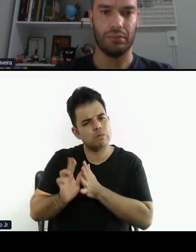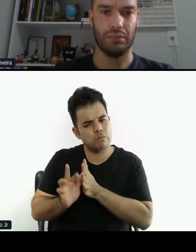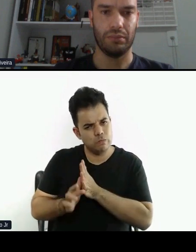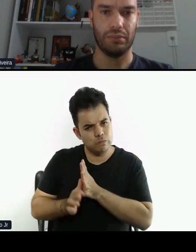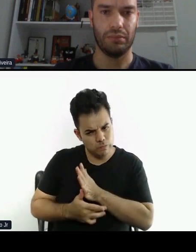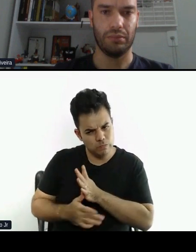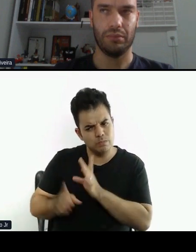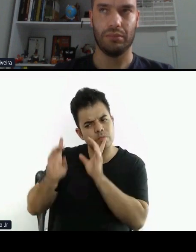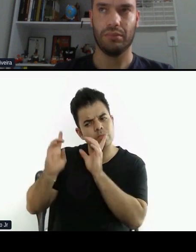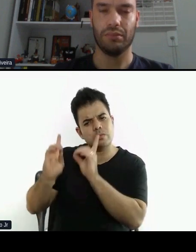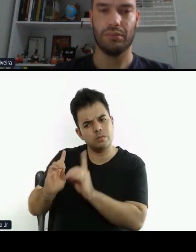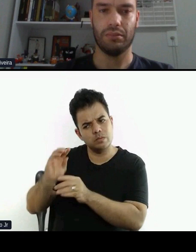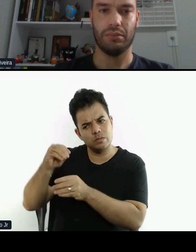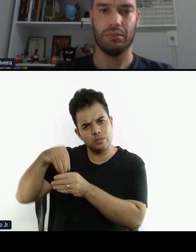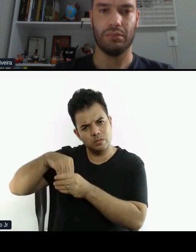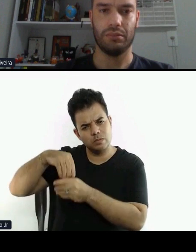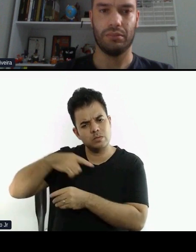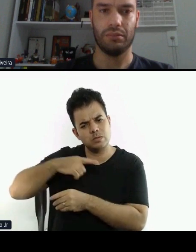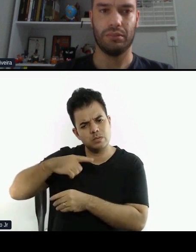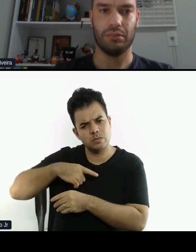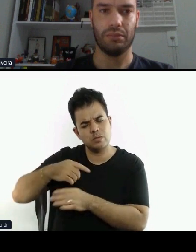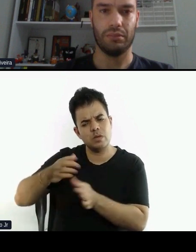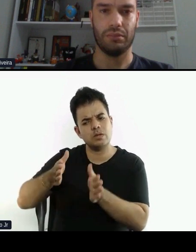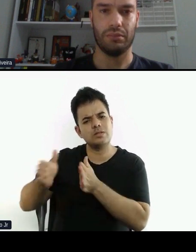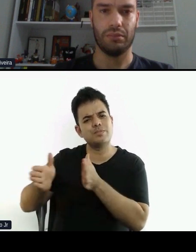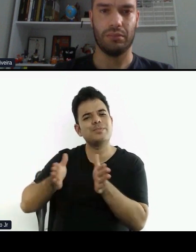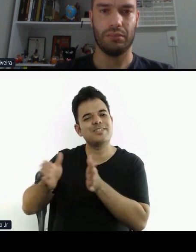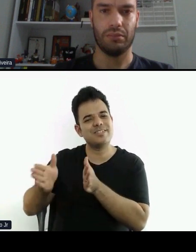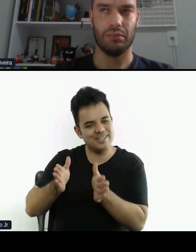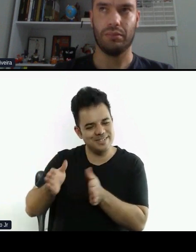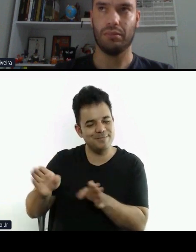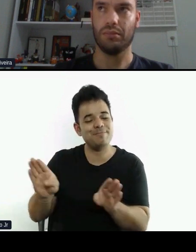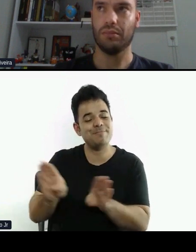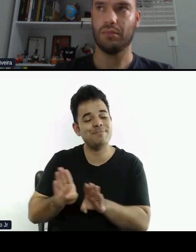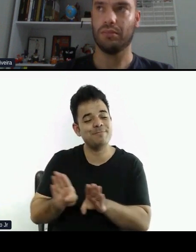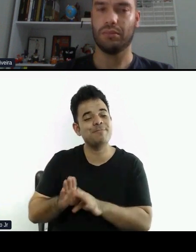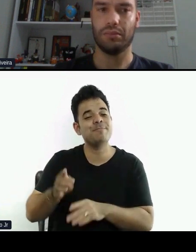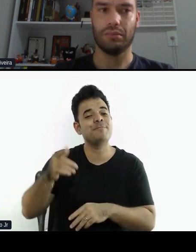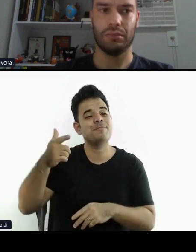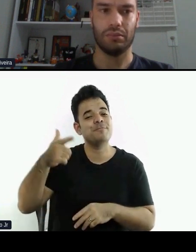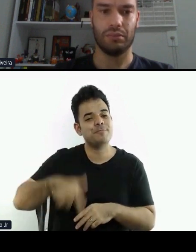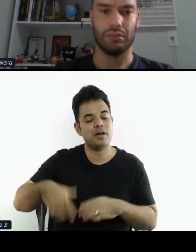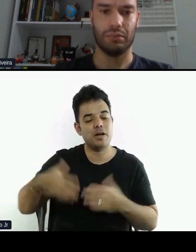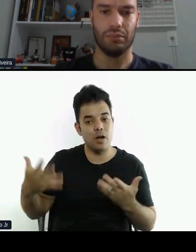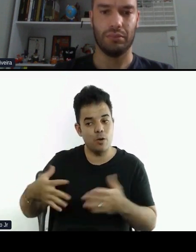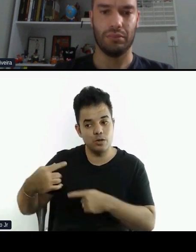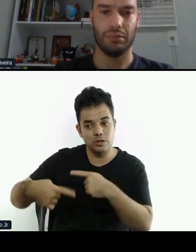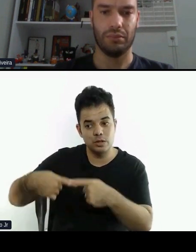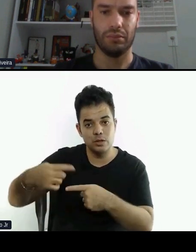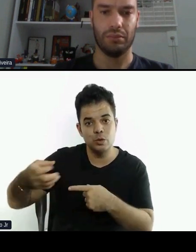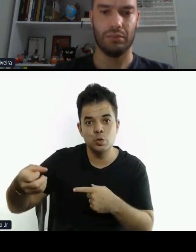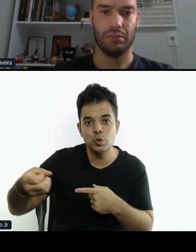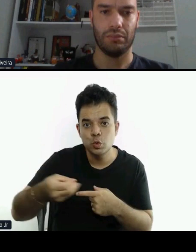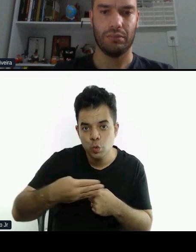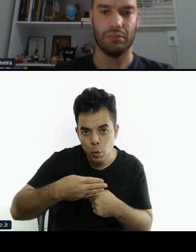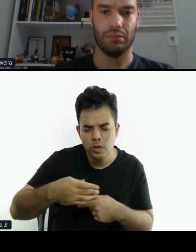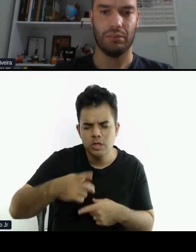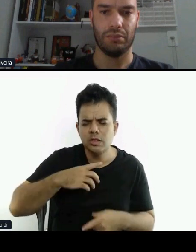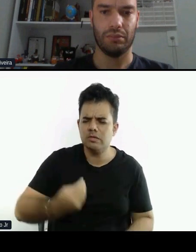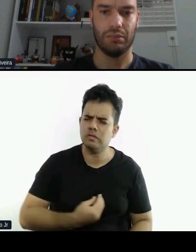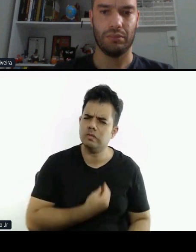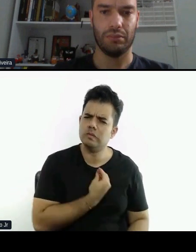de natureza de acessibilidade, e que essa geração nova, né, já convive isso com